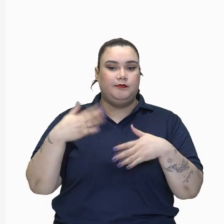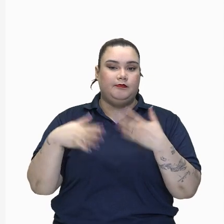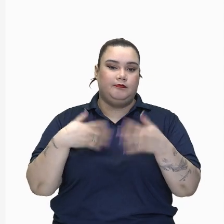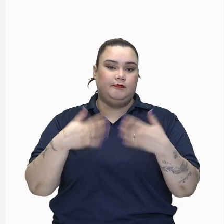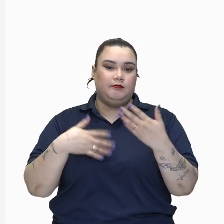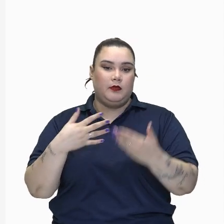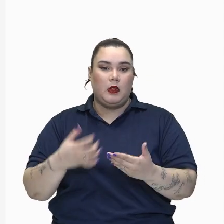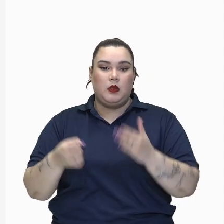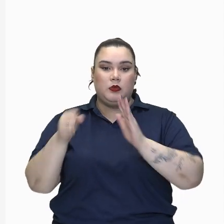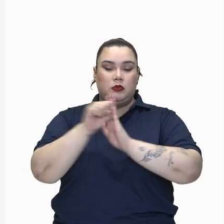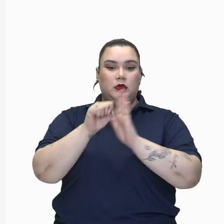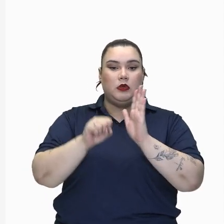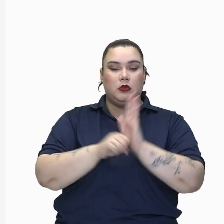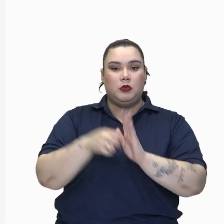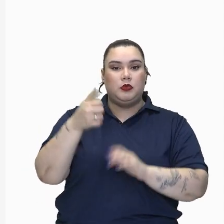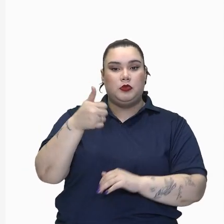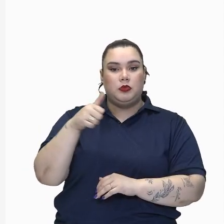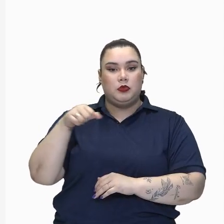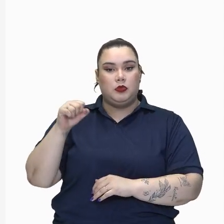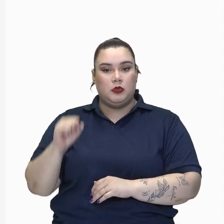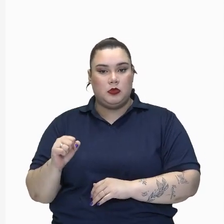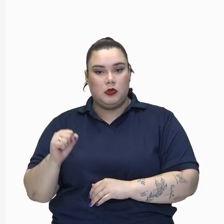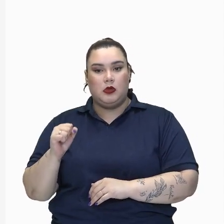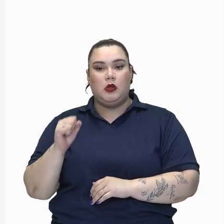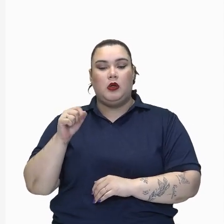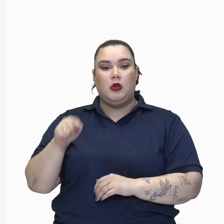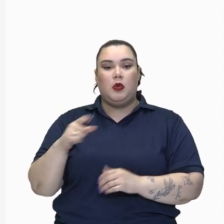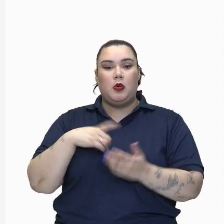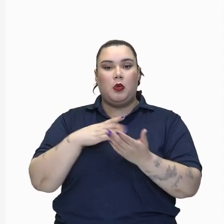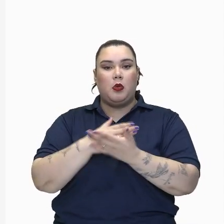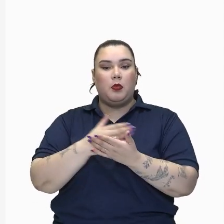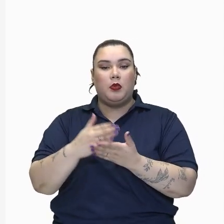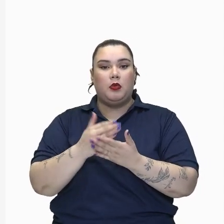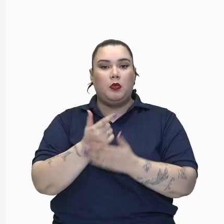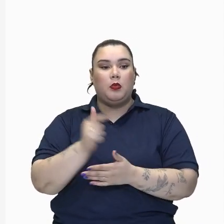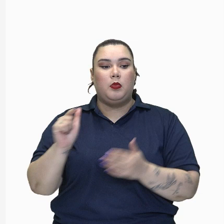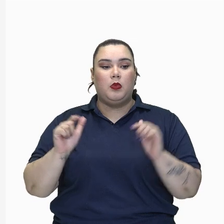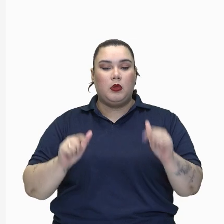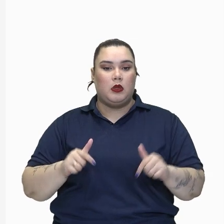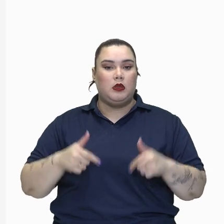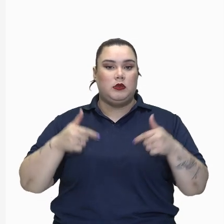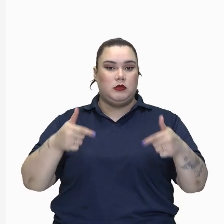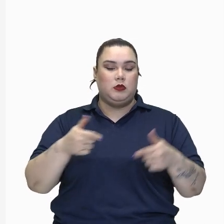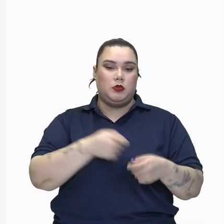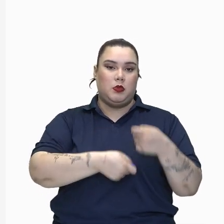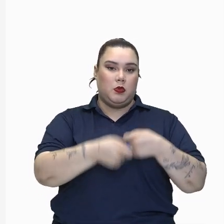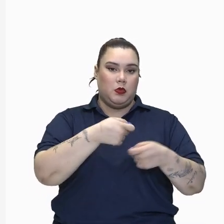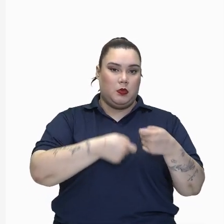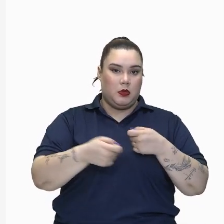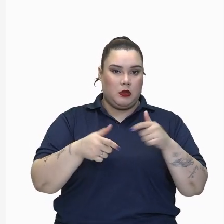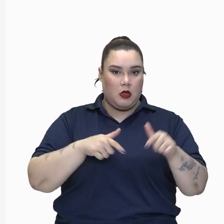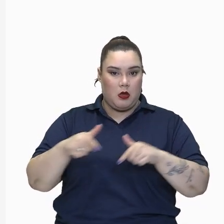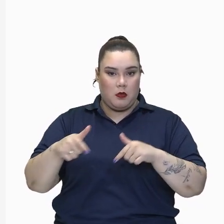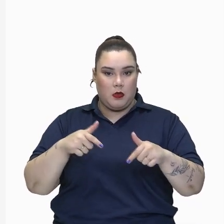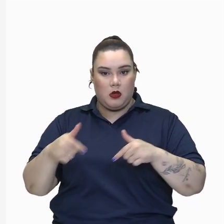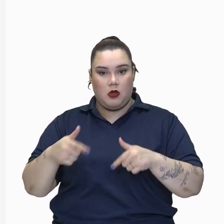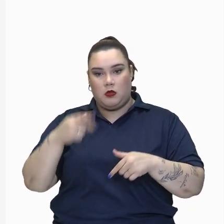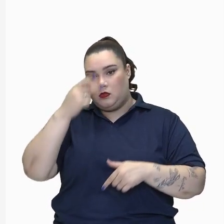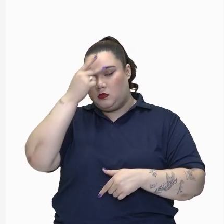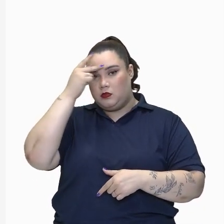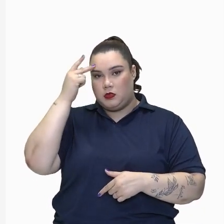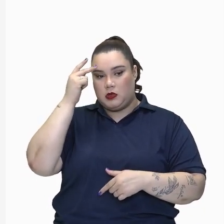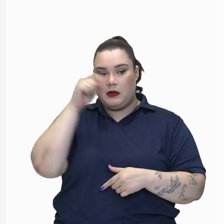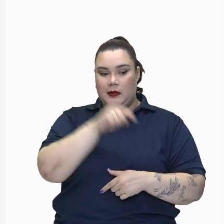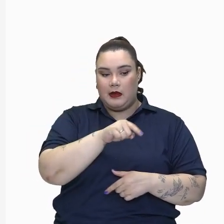Posteriormente, no século XVIII, nós vamos ter uma outra atividade econômica, né, que atraiu aí um grande número